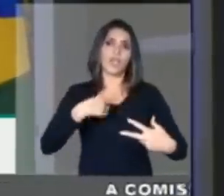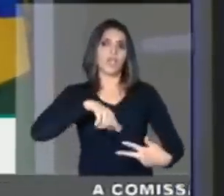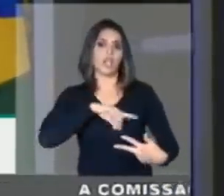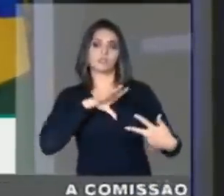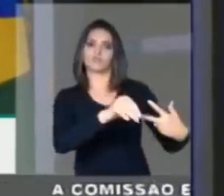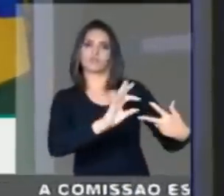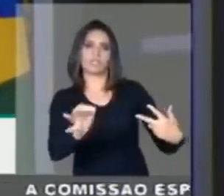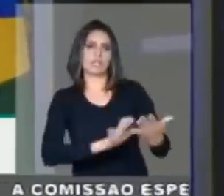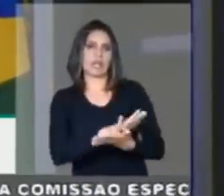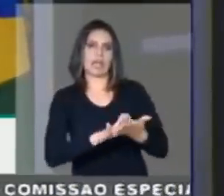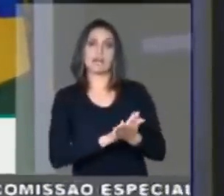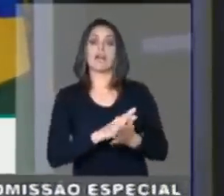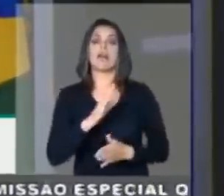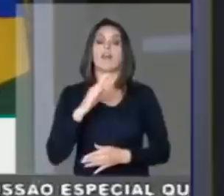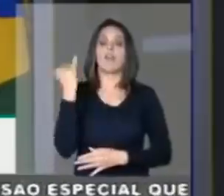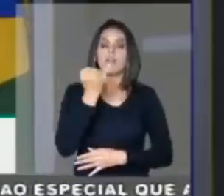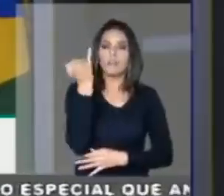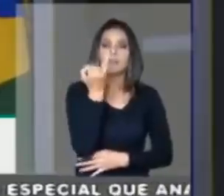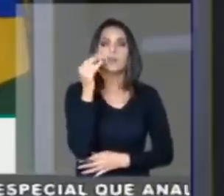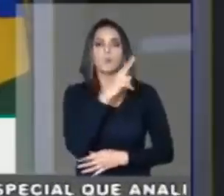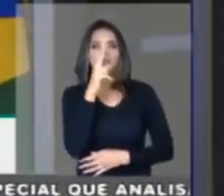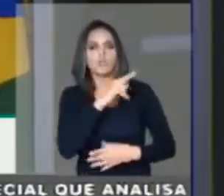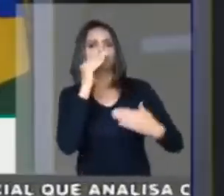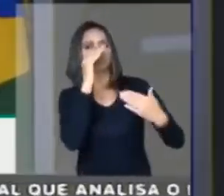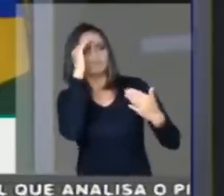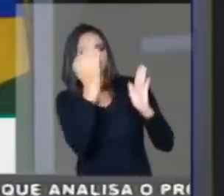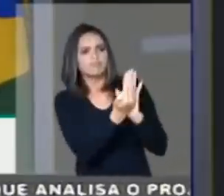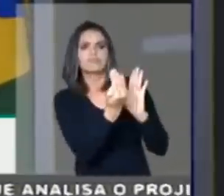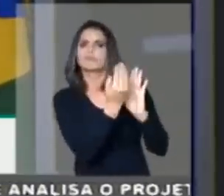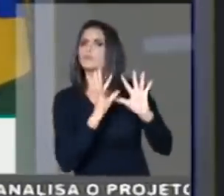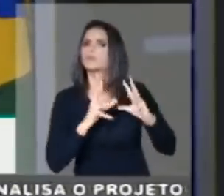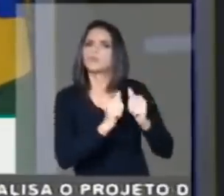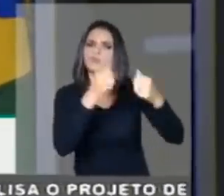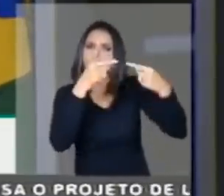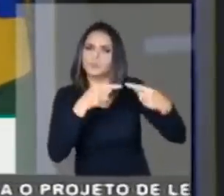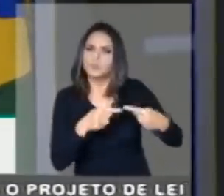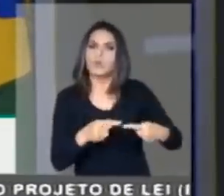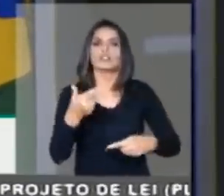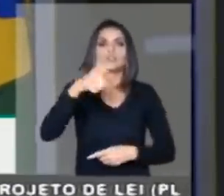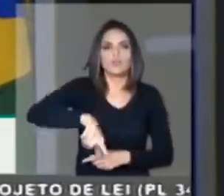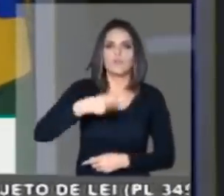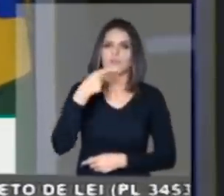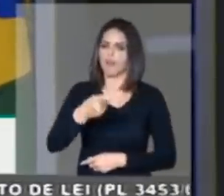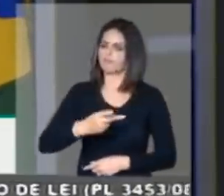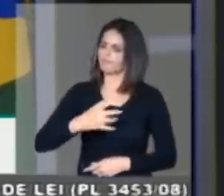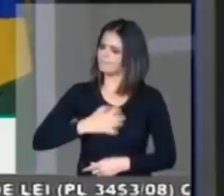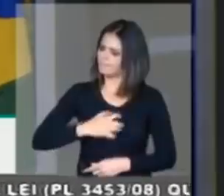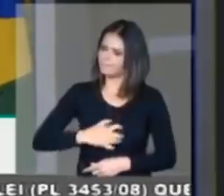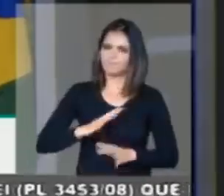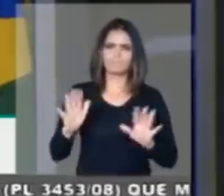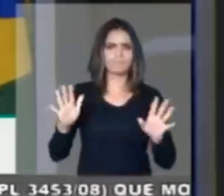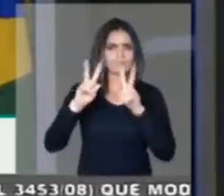os requisitos de relevância e urgência estão atendidos, mas, de todo modo, mais uma vez bater na tecla e na indignação da gente ter um